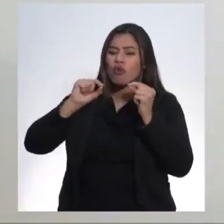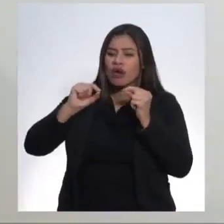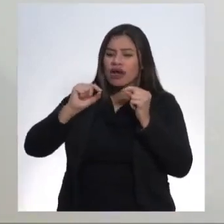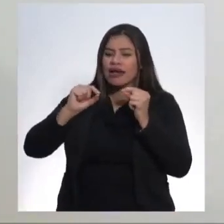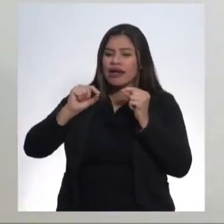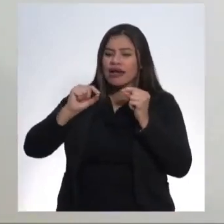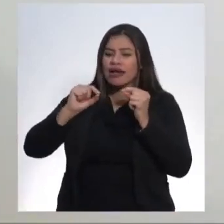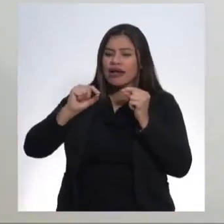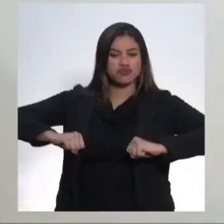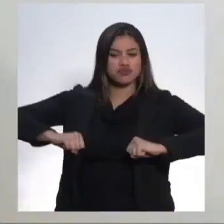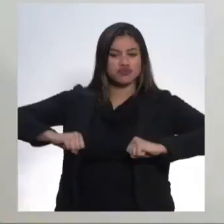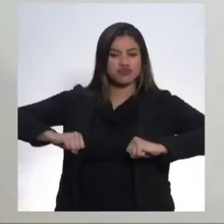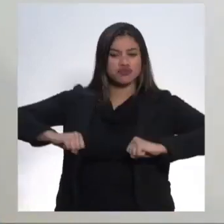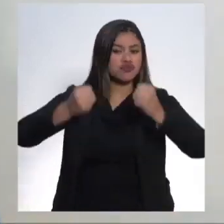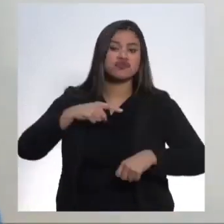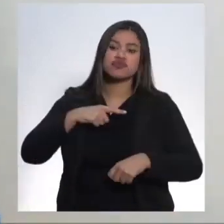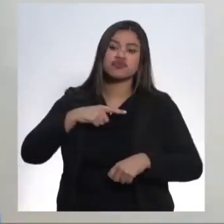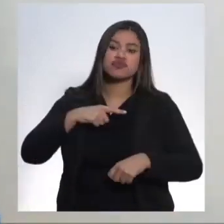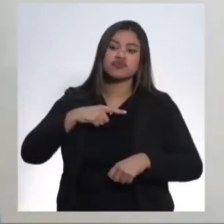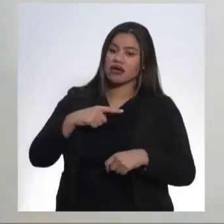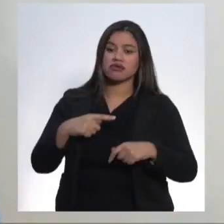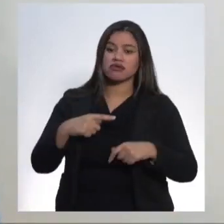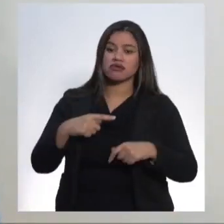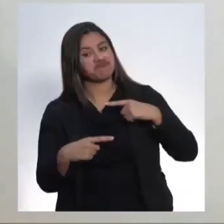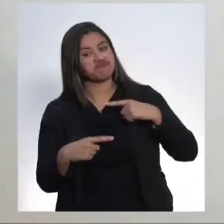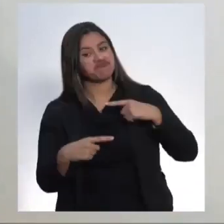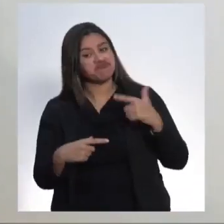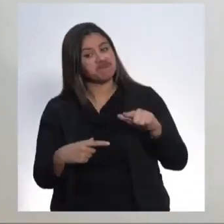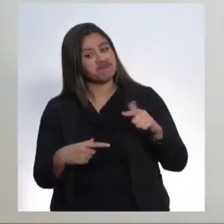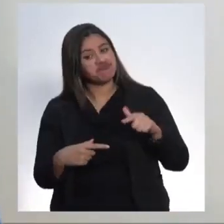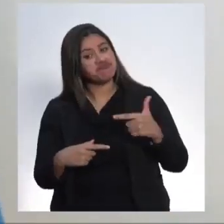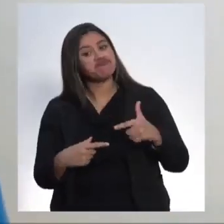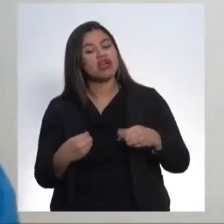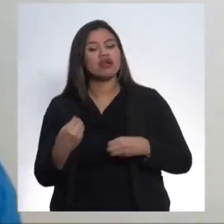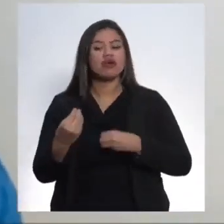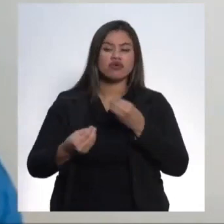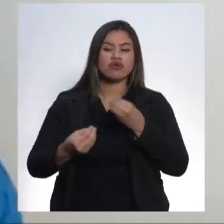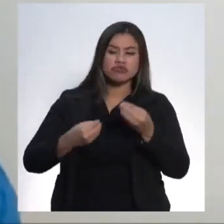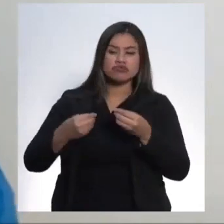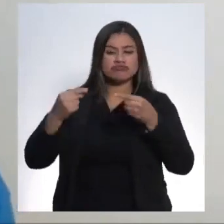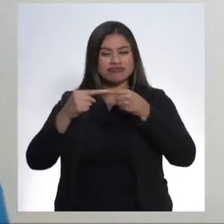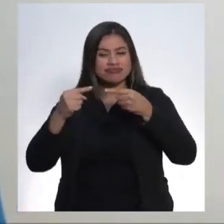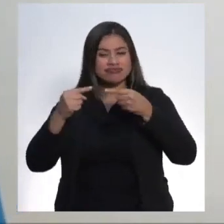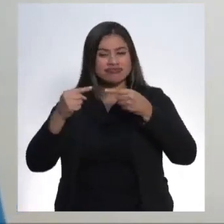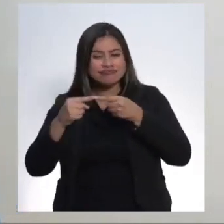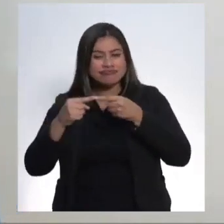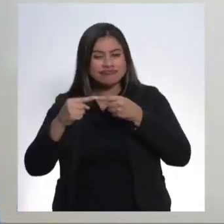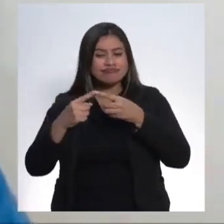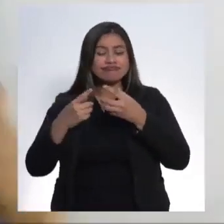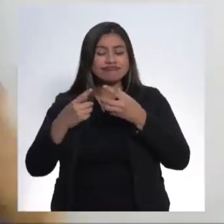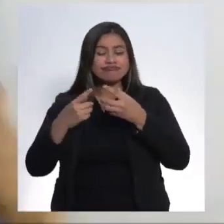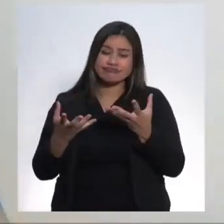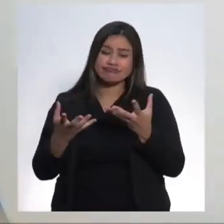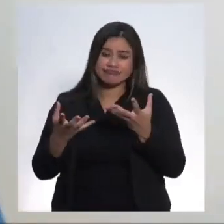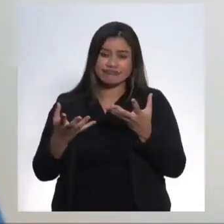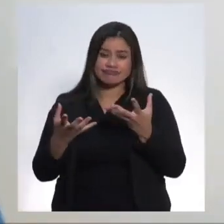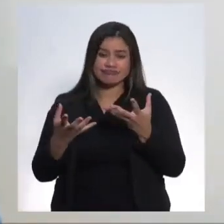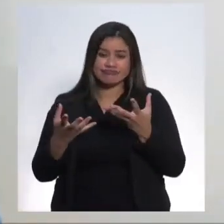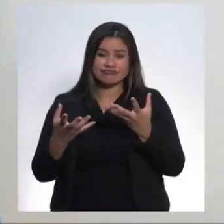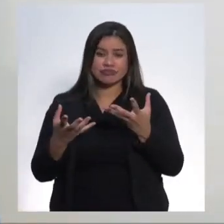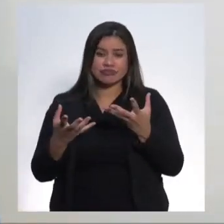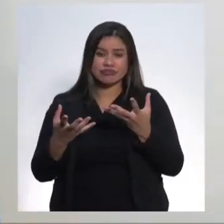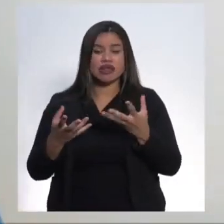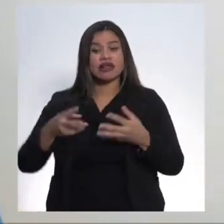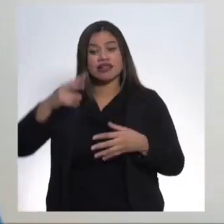ela faz? Né, o que ela fala e faz estão relacionados, ela coloca em prática esses discursos. Lembra na aula que a